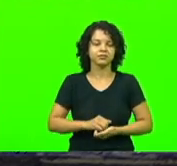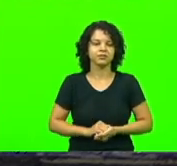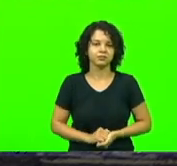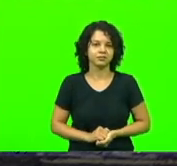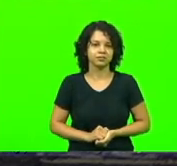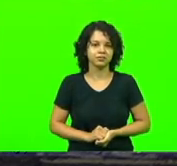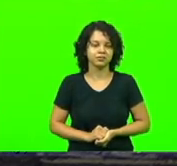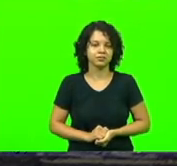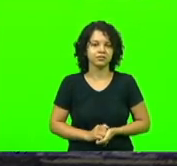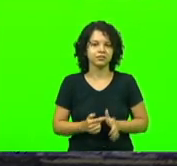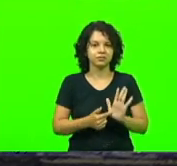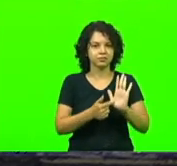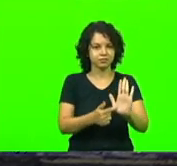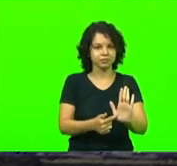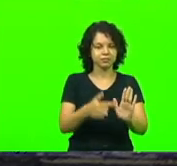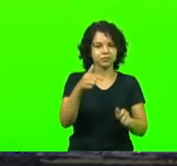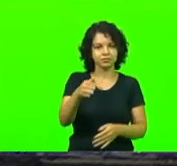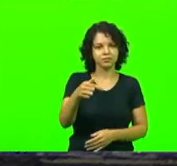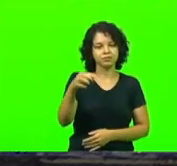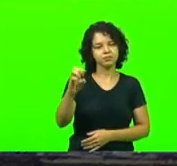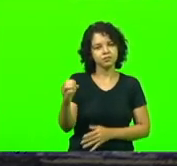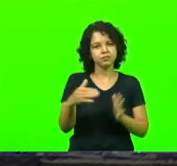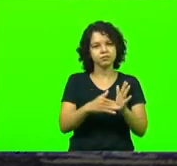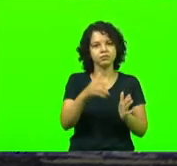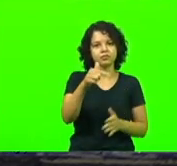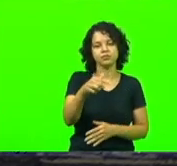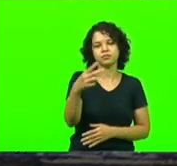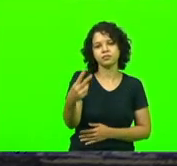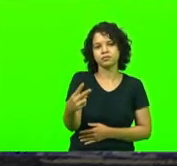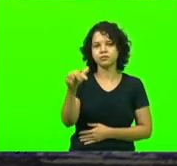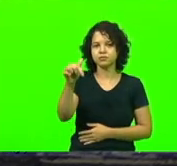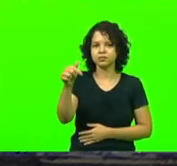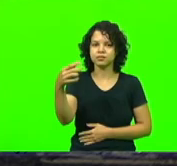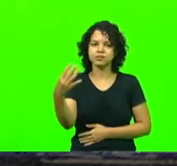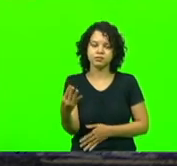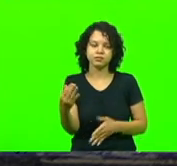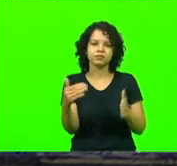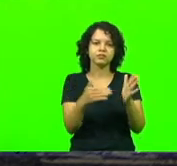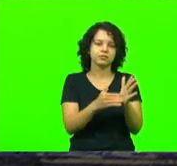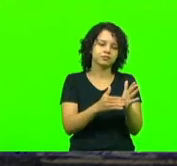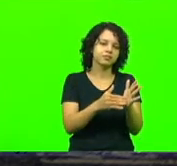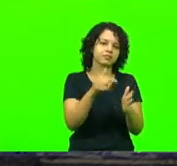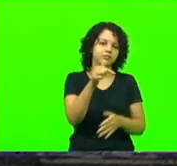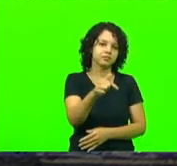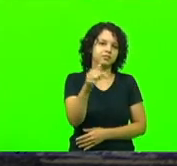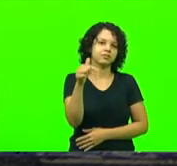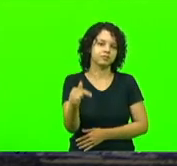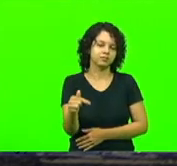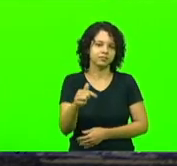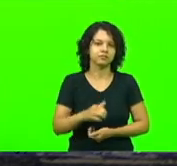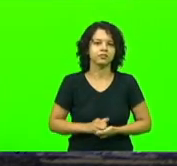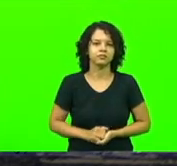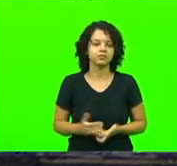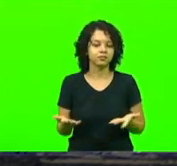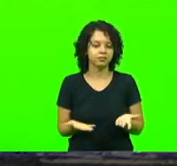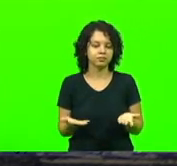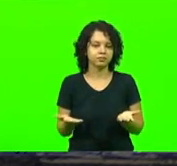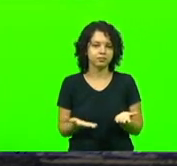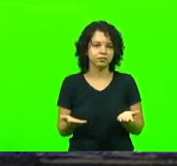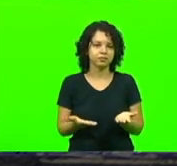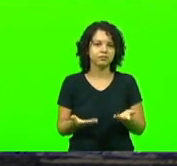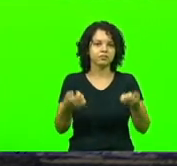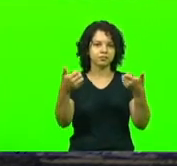Indicações 70 a 72 e 74 a 77. Passamos